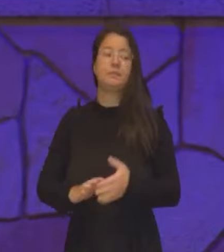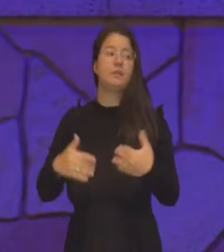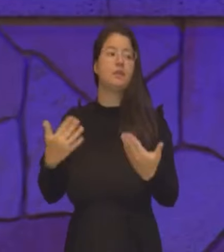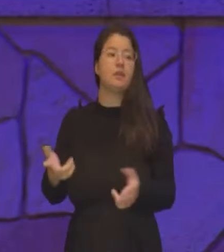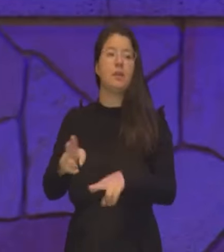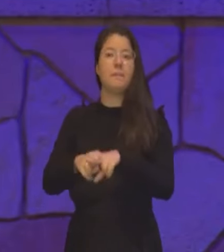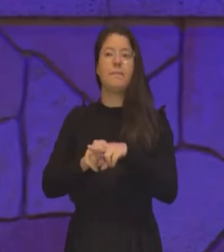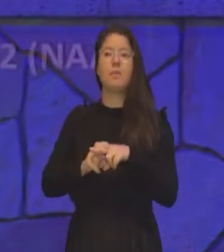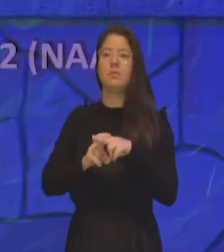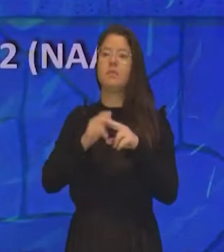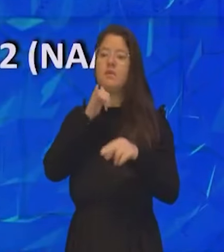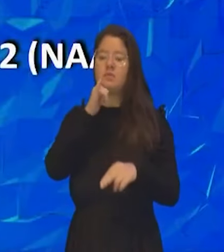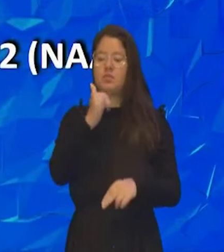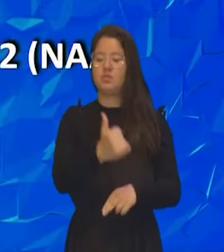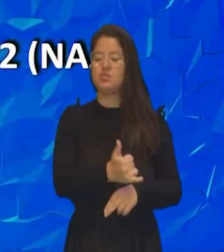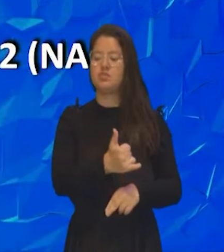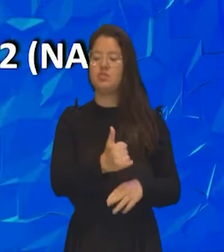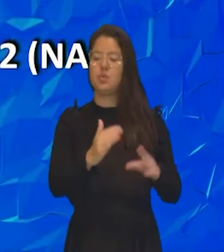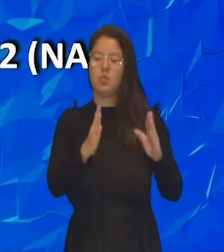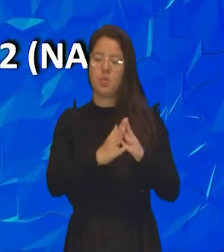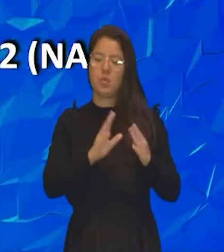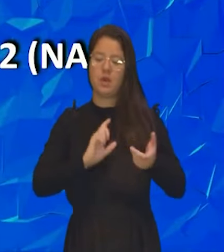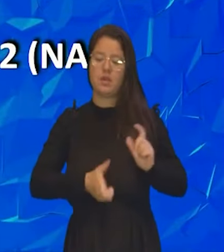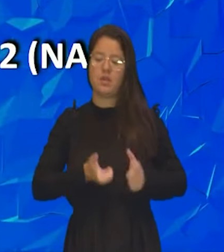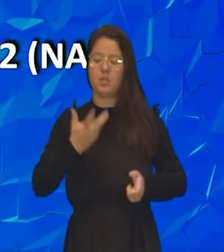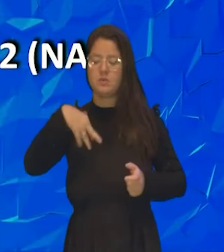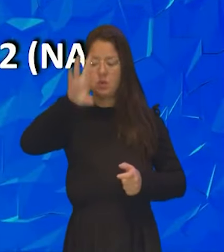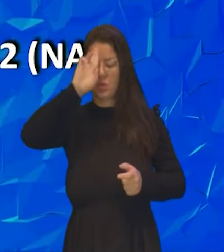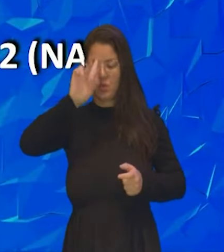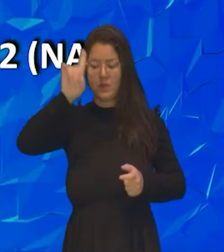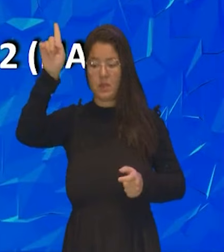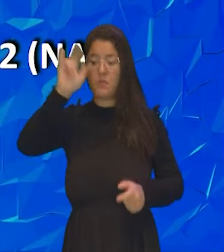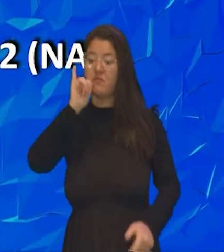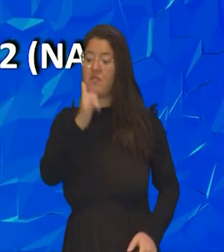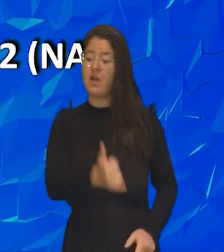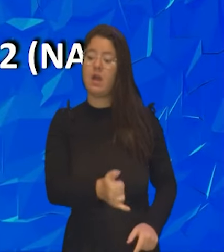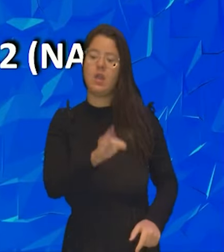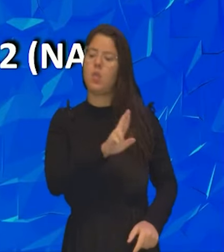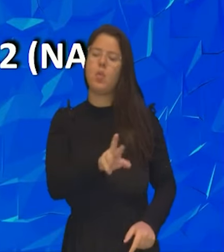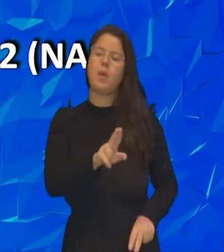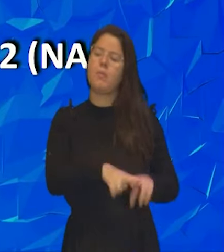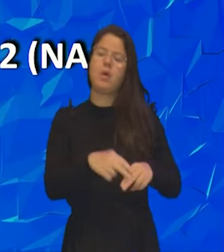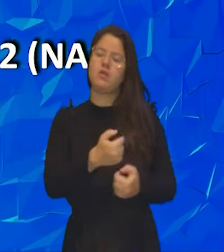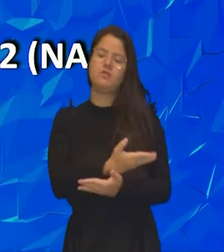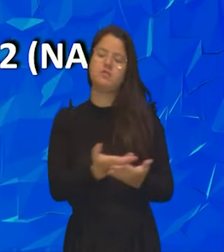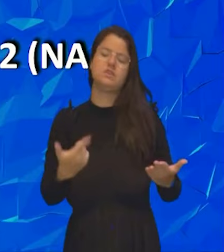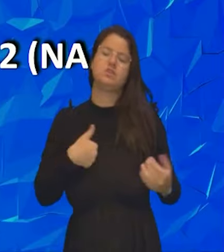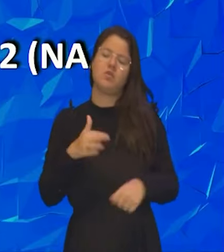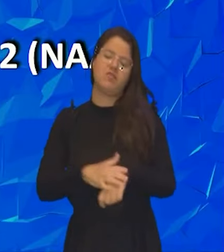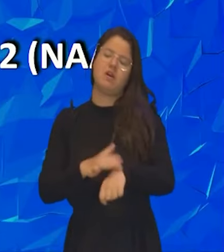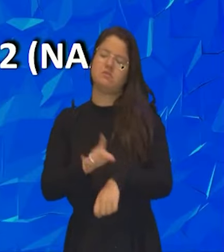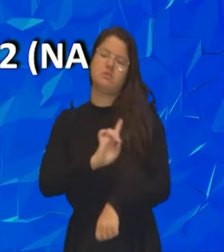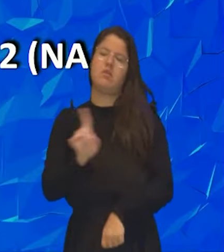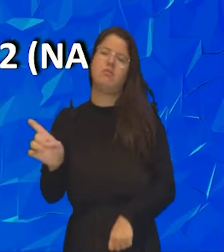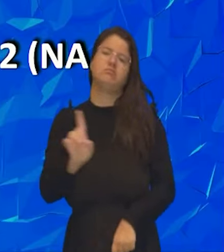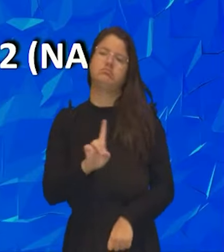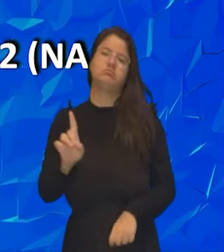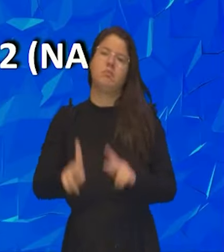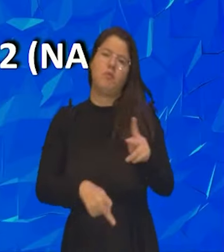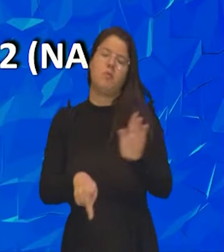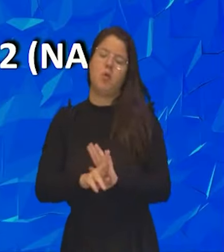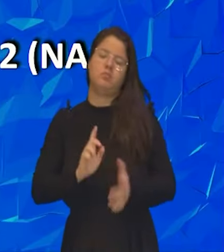Portanto, diga à casa de Israel, assim diz o Senhor Deus: não é por causa de vocês que eu faço isso, ó casa de